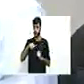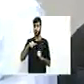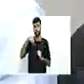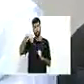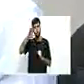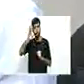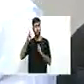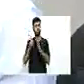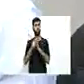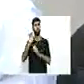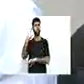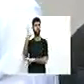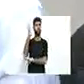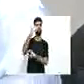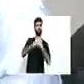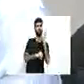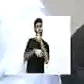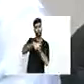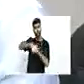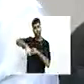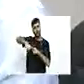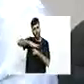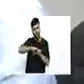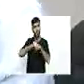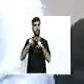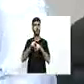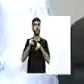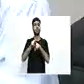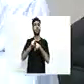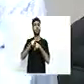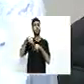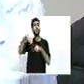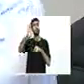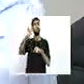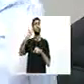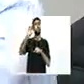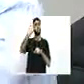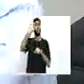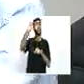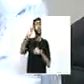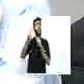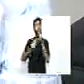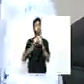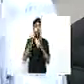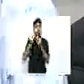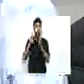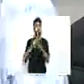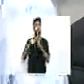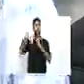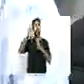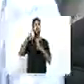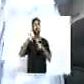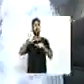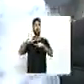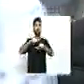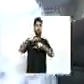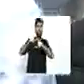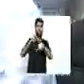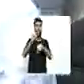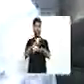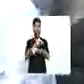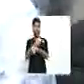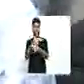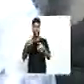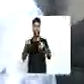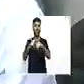avanços ambientais e grandes avanços na questão de geração de emprego e renda e consequentemente